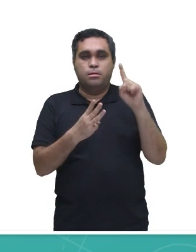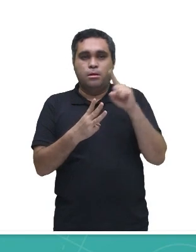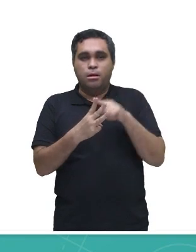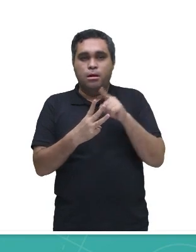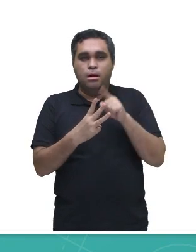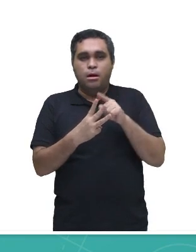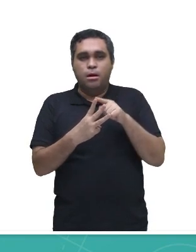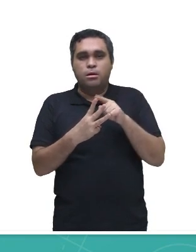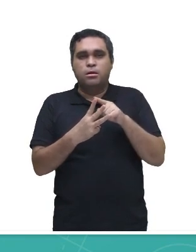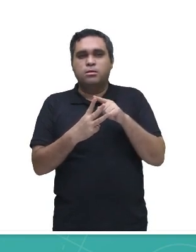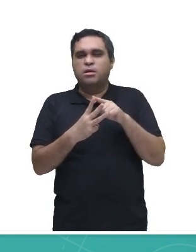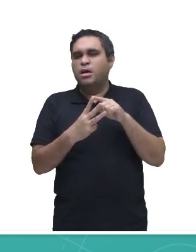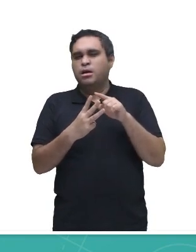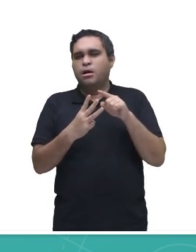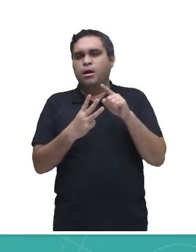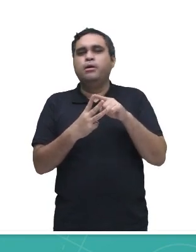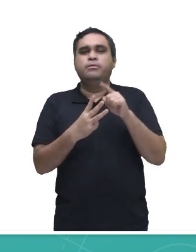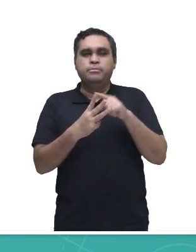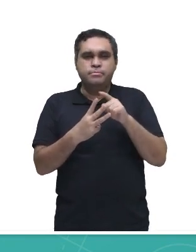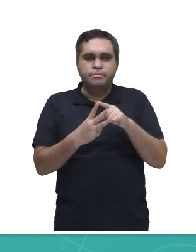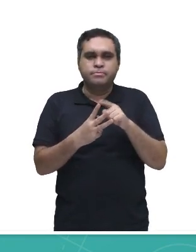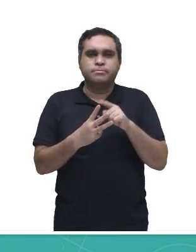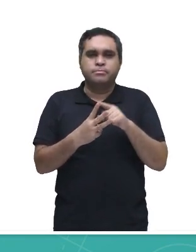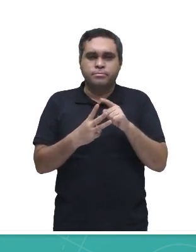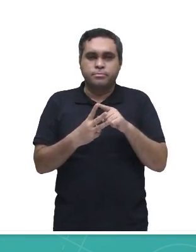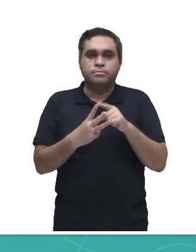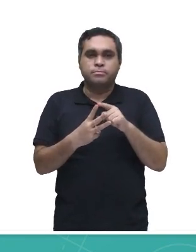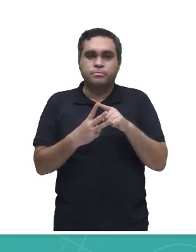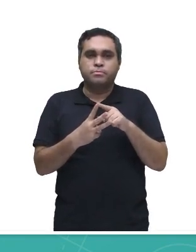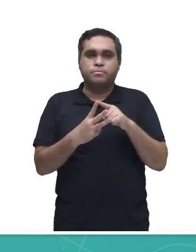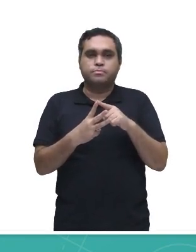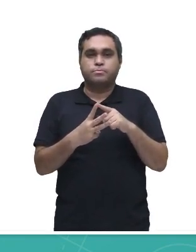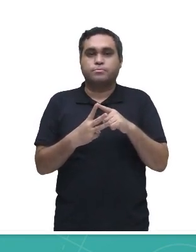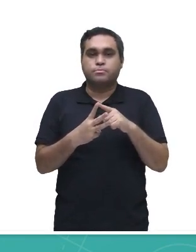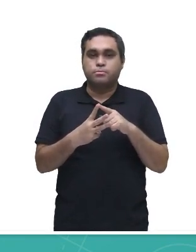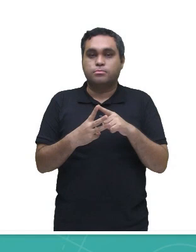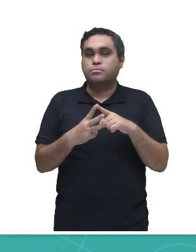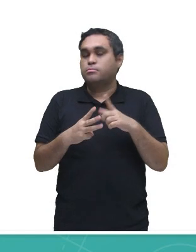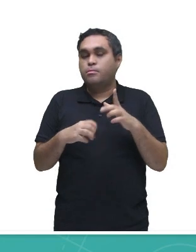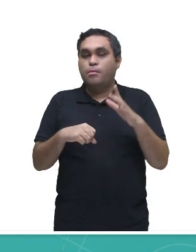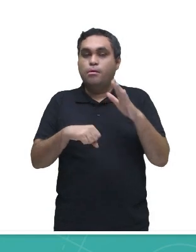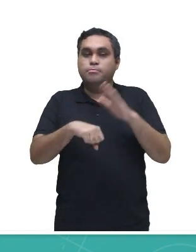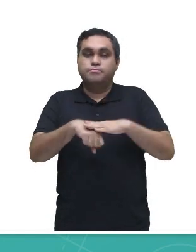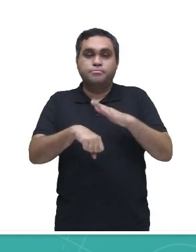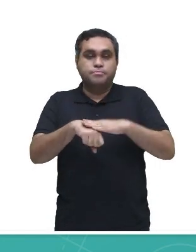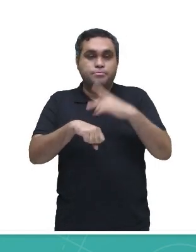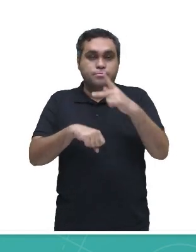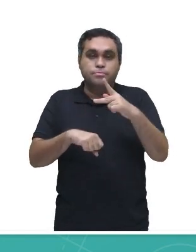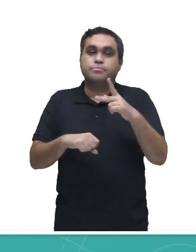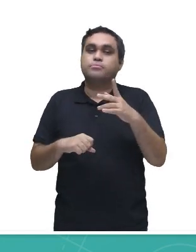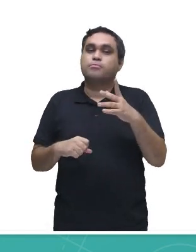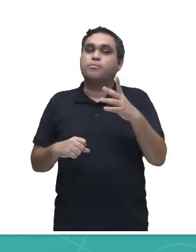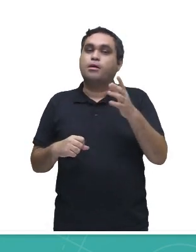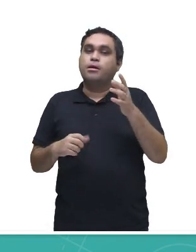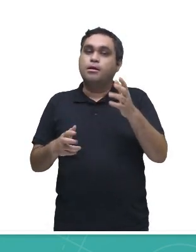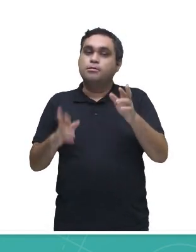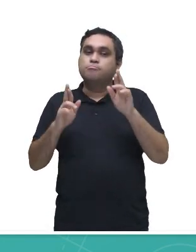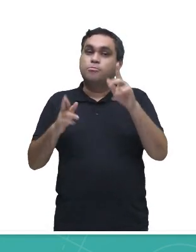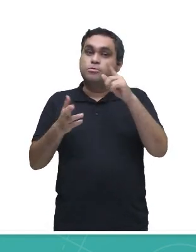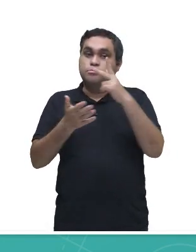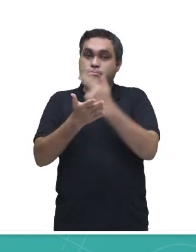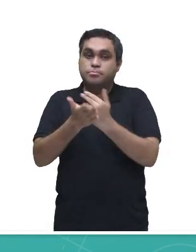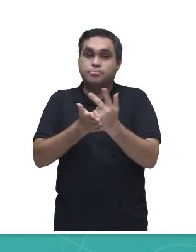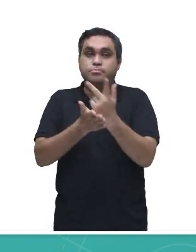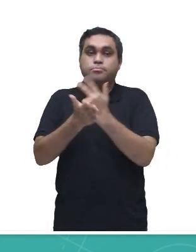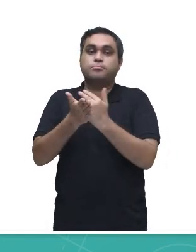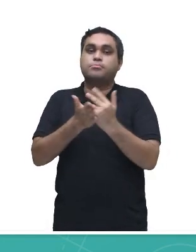a gente está aí com a questão 1, ok? Olha aí, a resposta é pessoal, mas a gente espera que o aluno faça 3 desenhos identificando